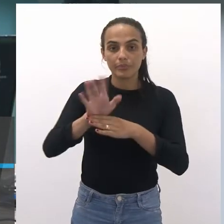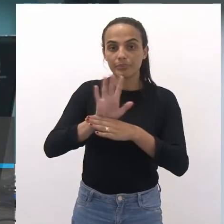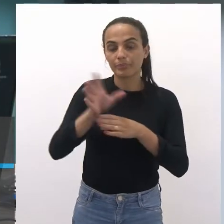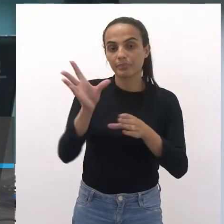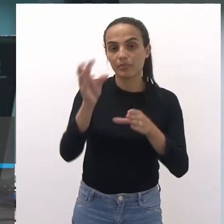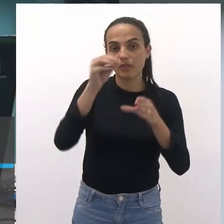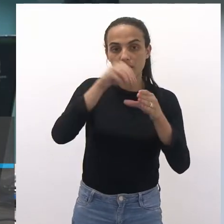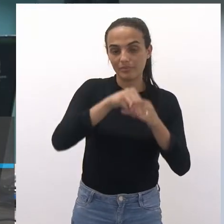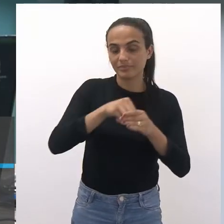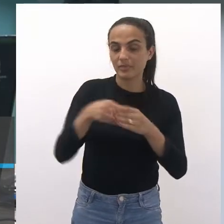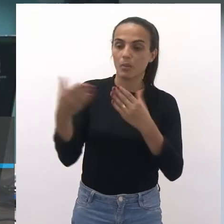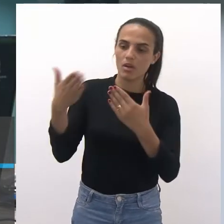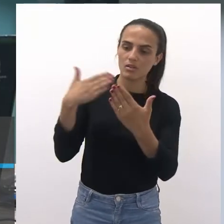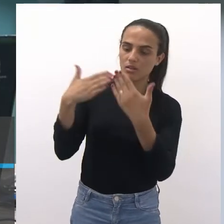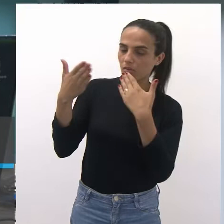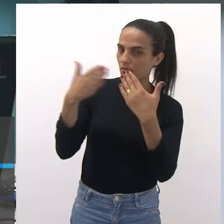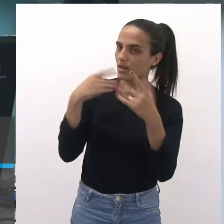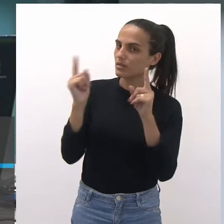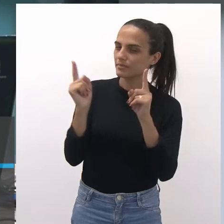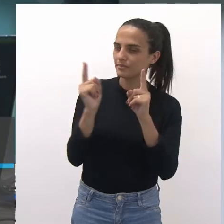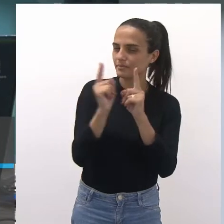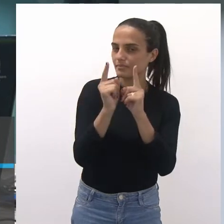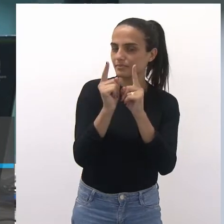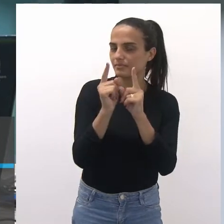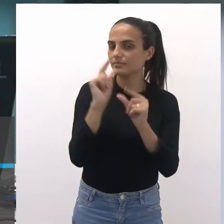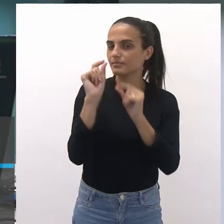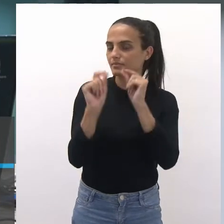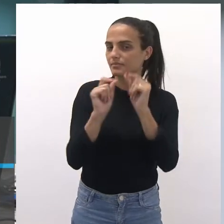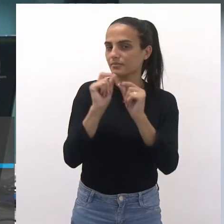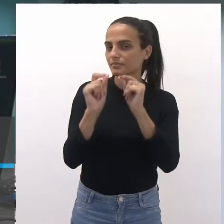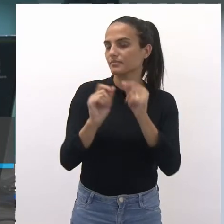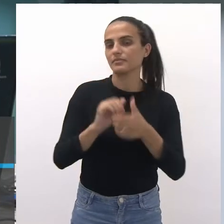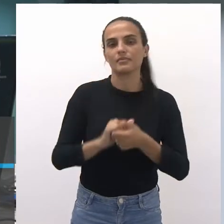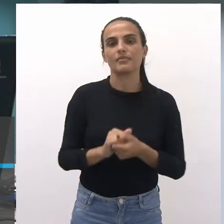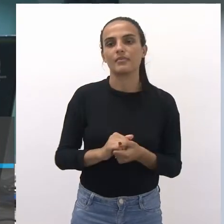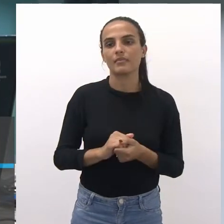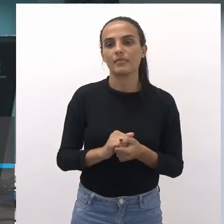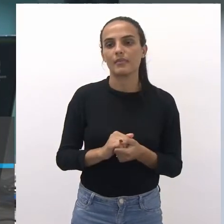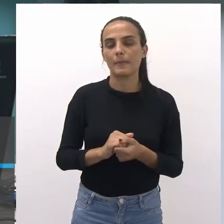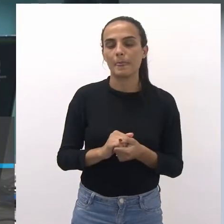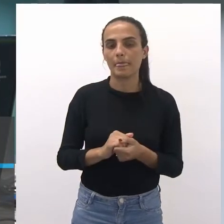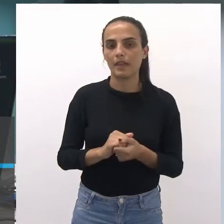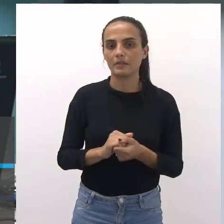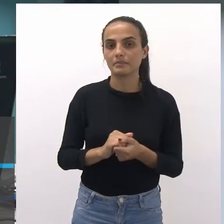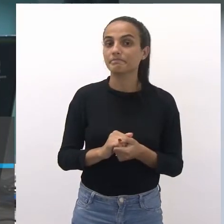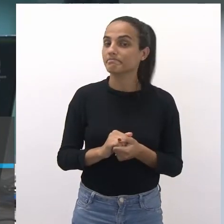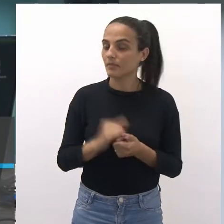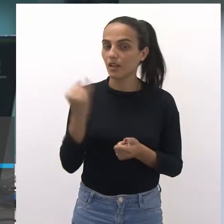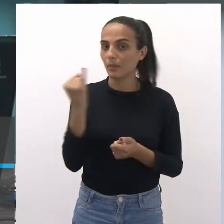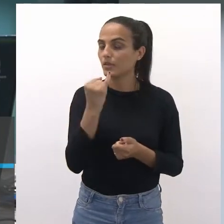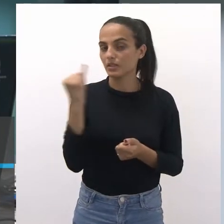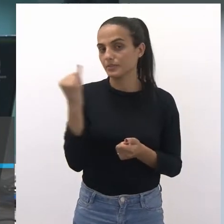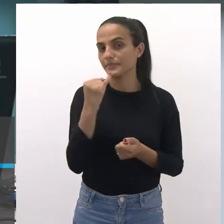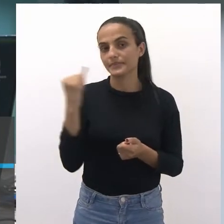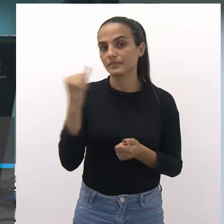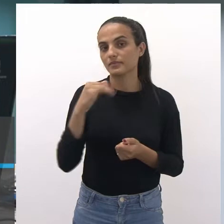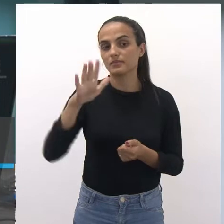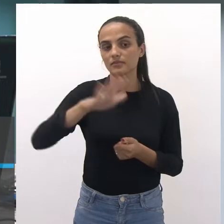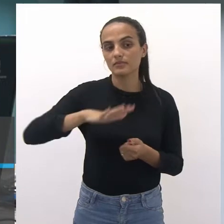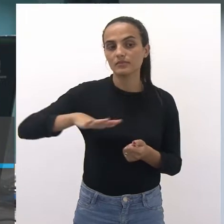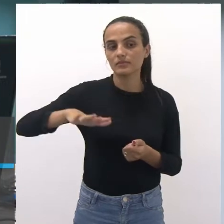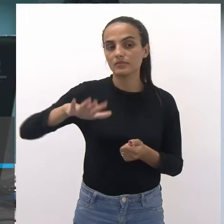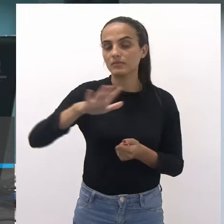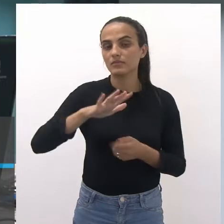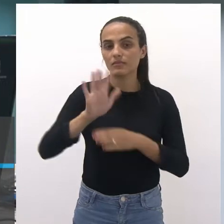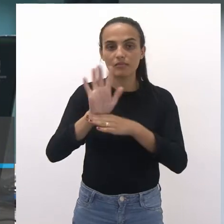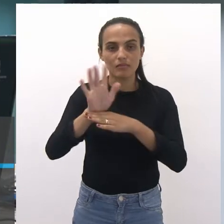essa conversa prévia, né, entre os docentes, ela é fundamental, né, para que se evite, por exemplo,